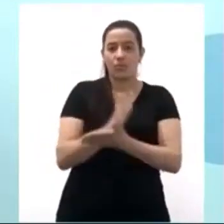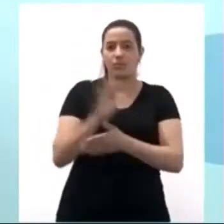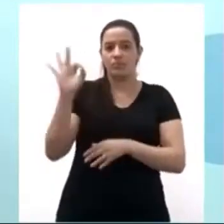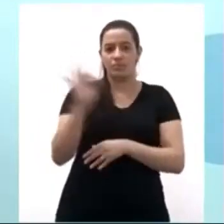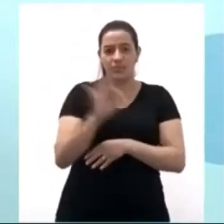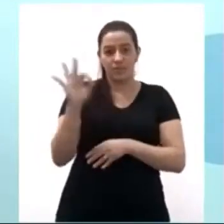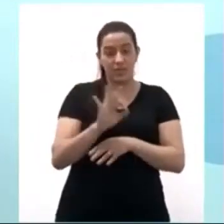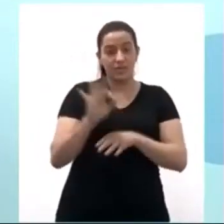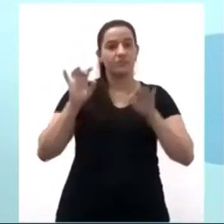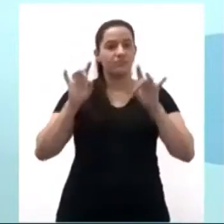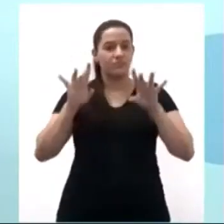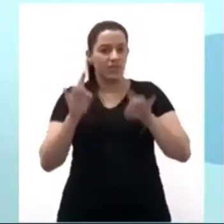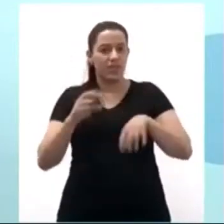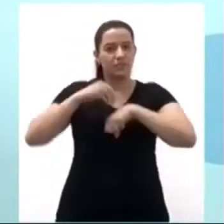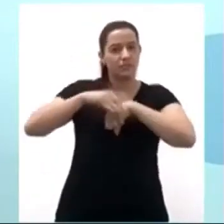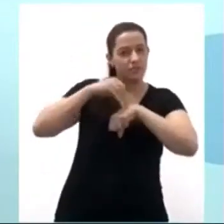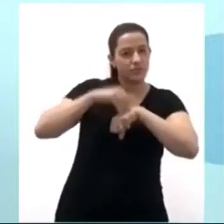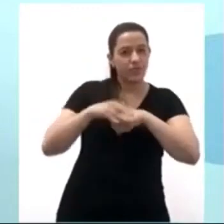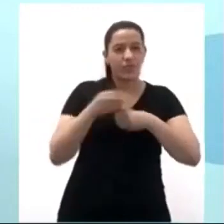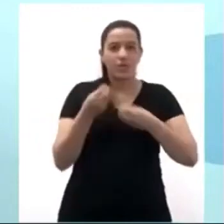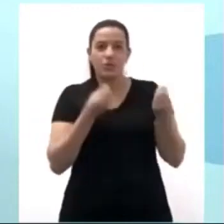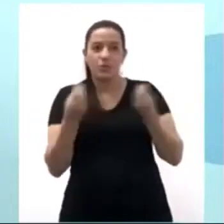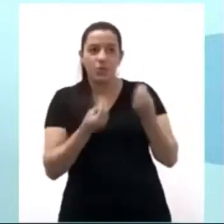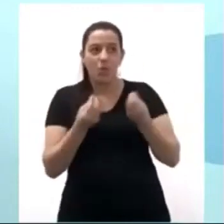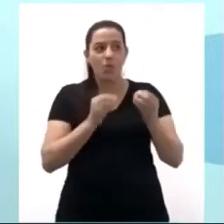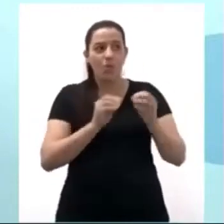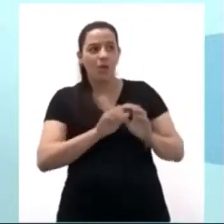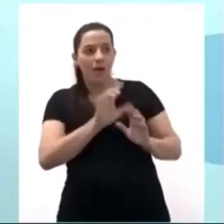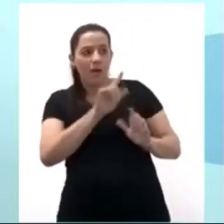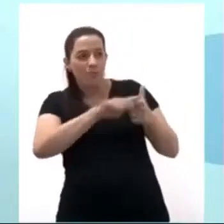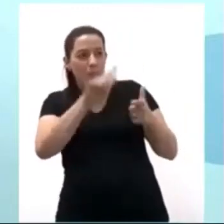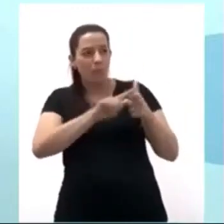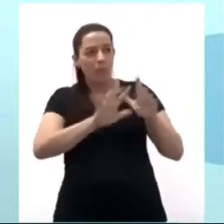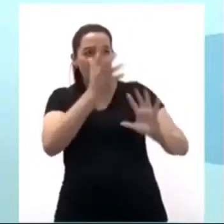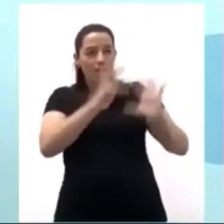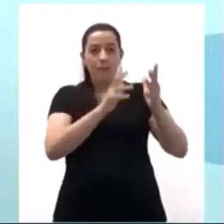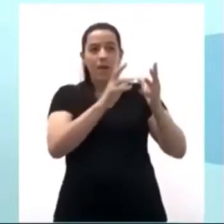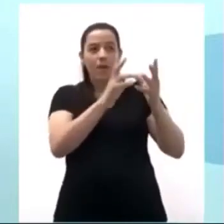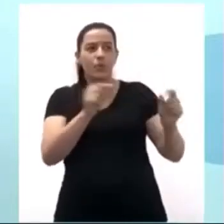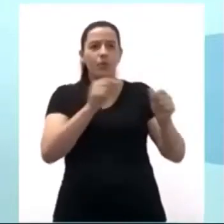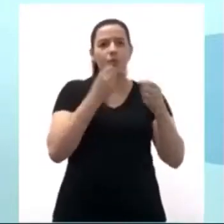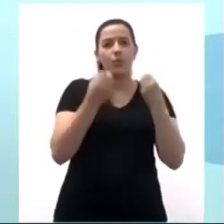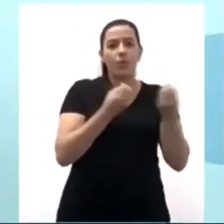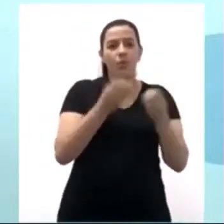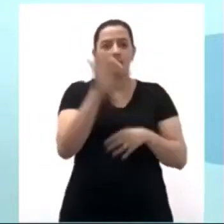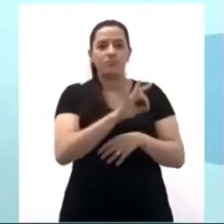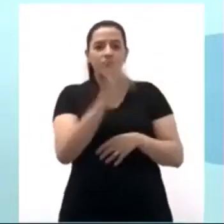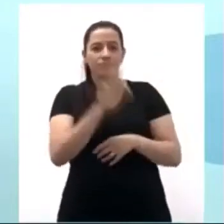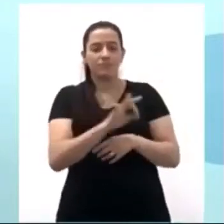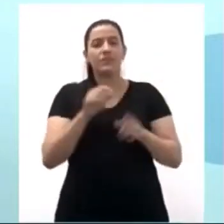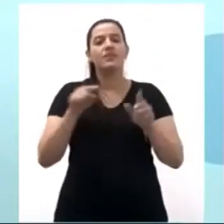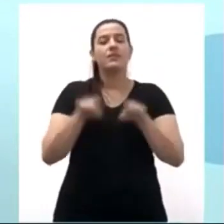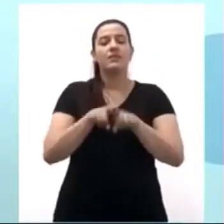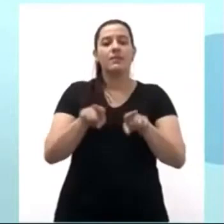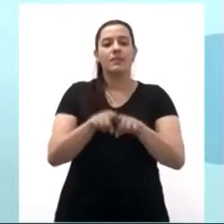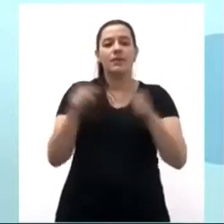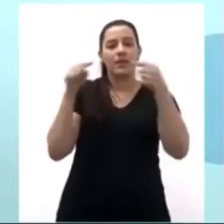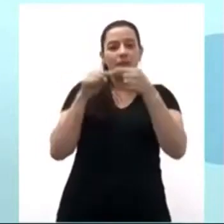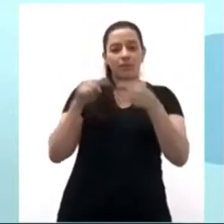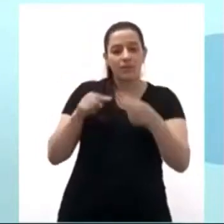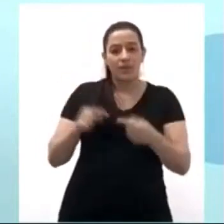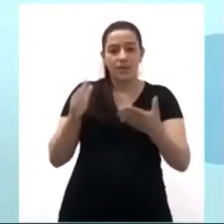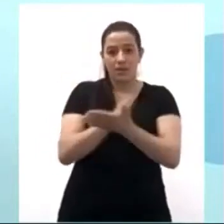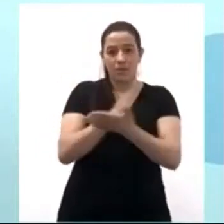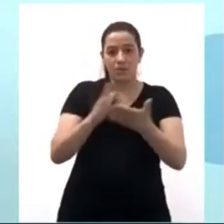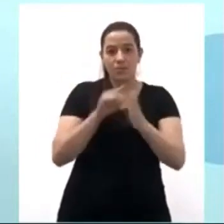especiais dicas macetes de como resolver esses problemas mais rapidamente e vai aplicar em algumas resoluções aí das